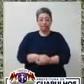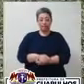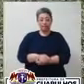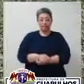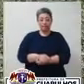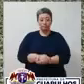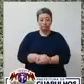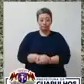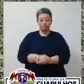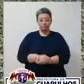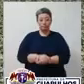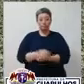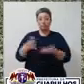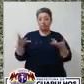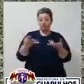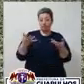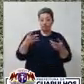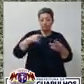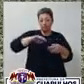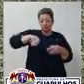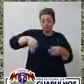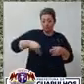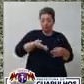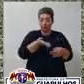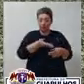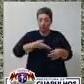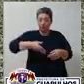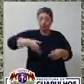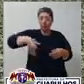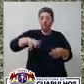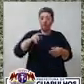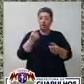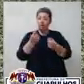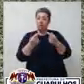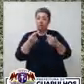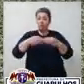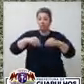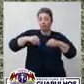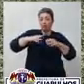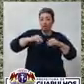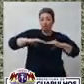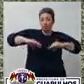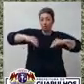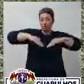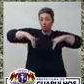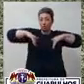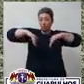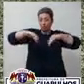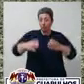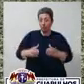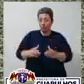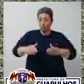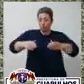vamos Olha, essa parte que a Maroli está fazendo, às vezes fica um pouco de farinha grudada